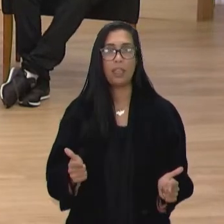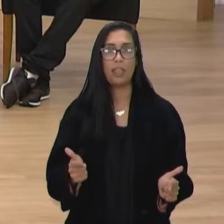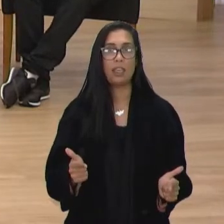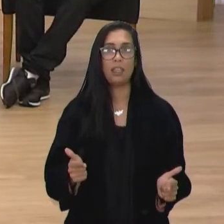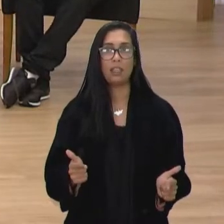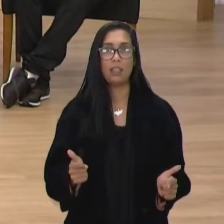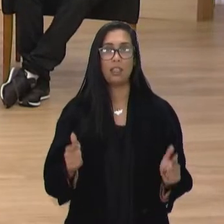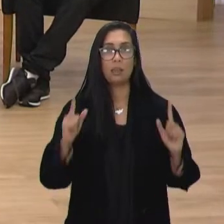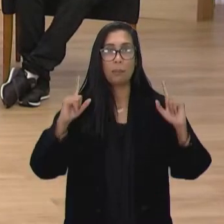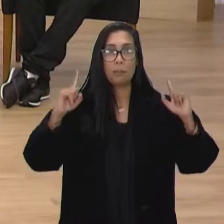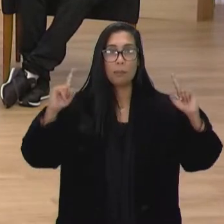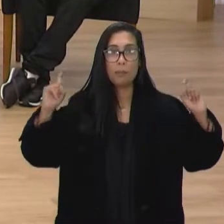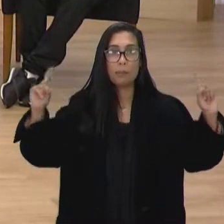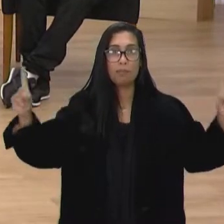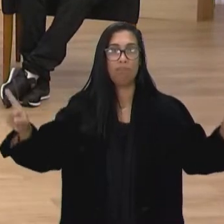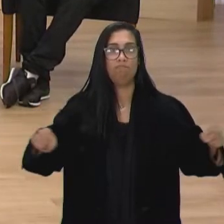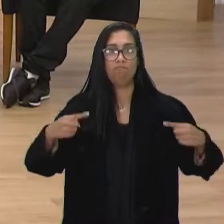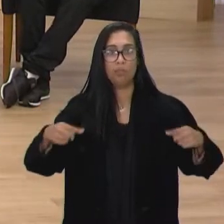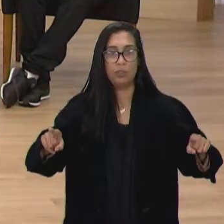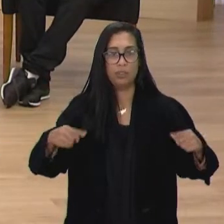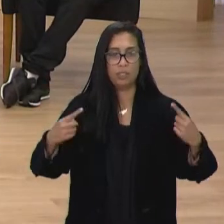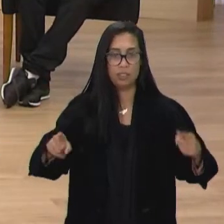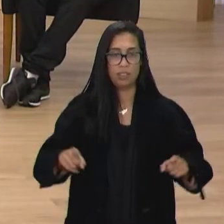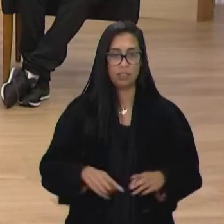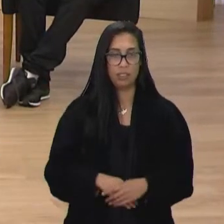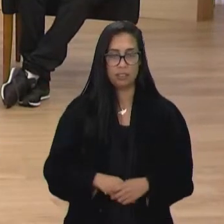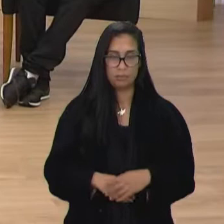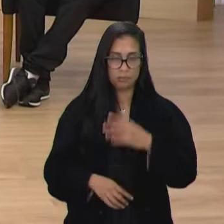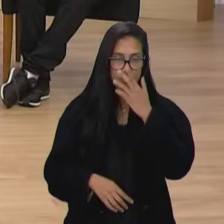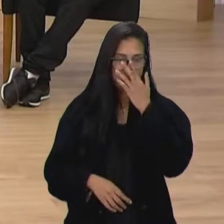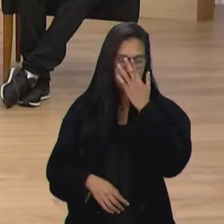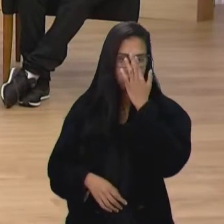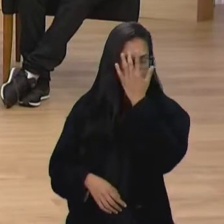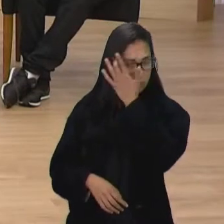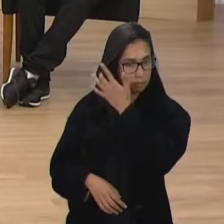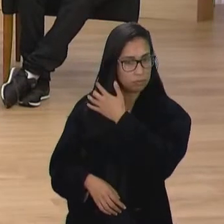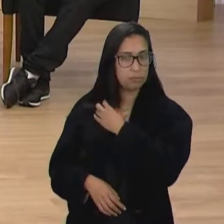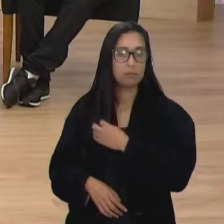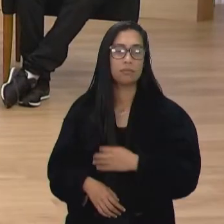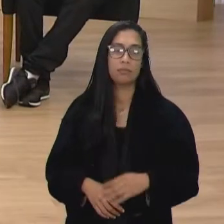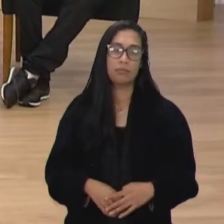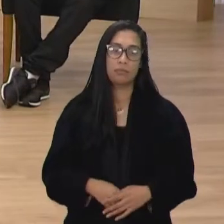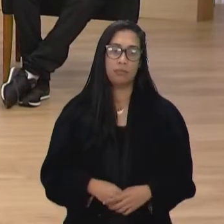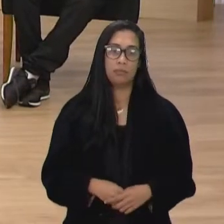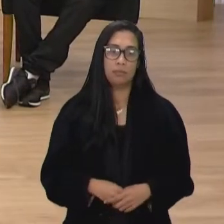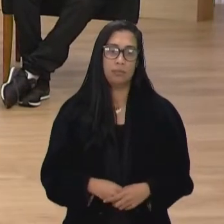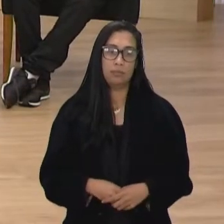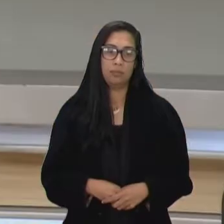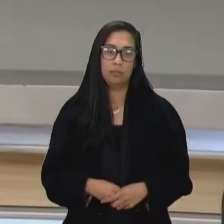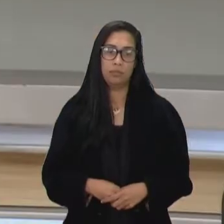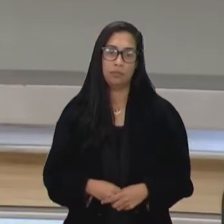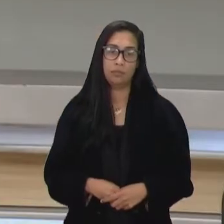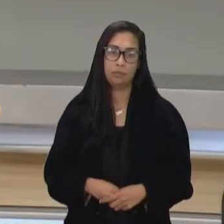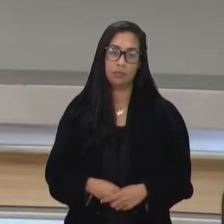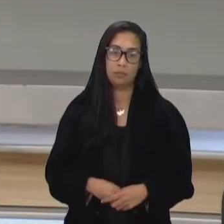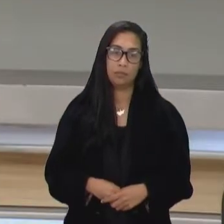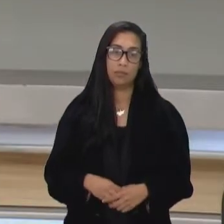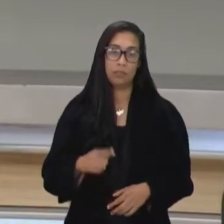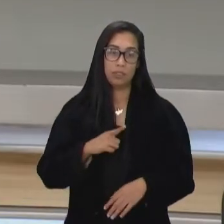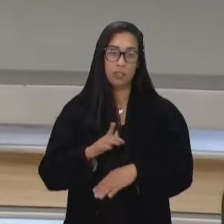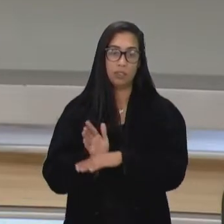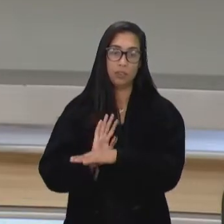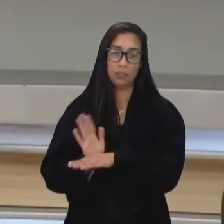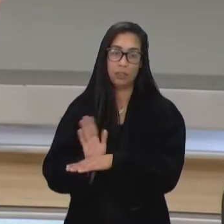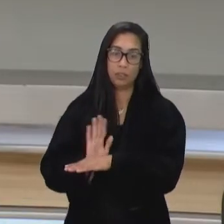nunca viu. Eu Então- acho que ninguém vê. Quer ver? Tem um trecho, agora eu vou citar porque, né, tem aquele filme